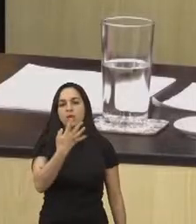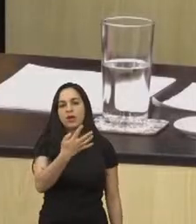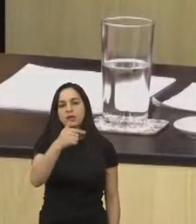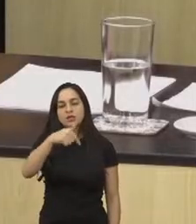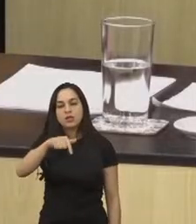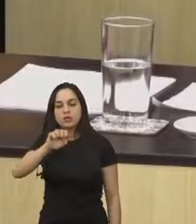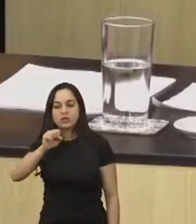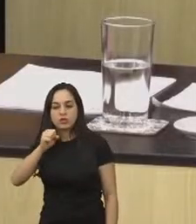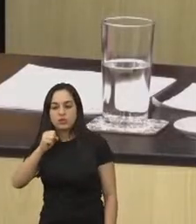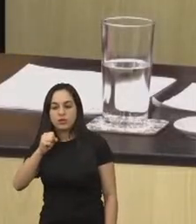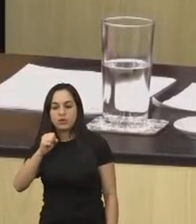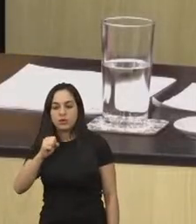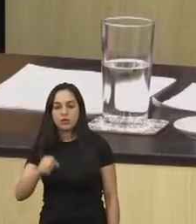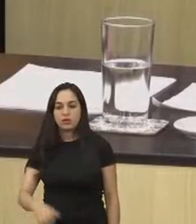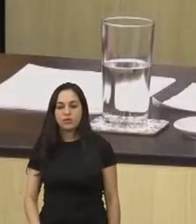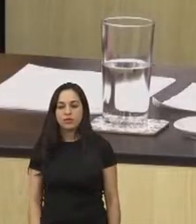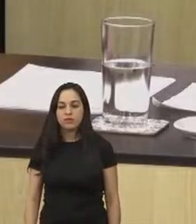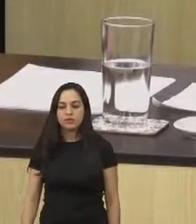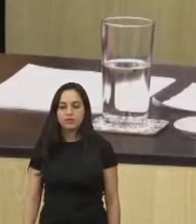478.